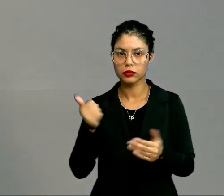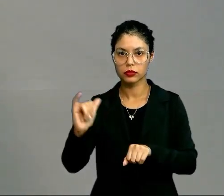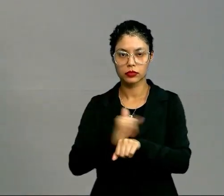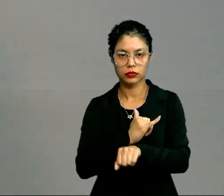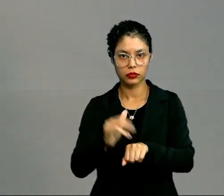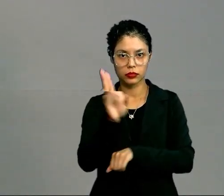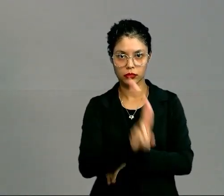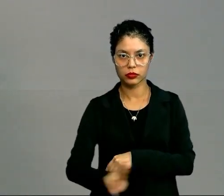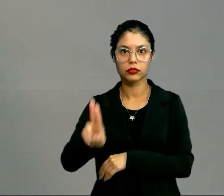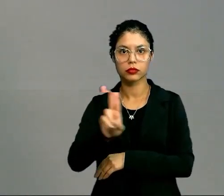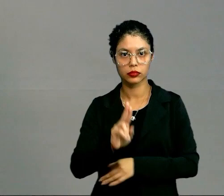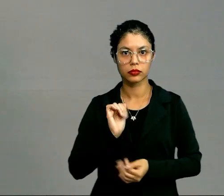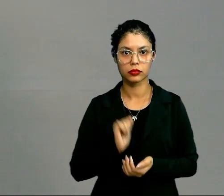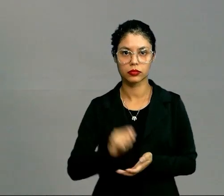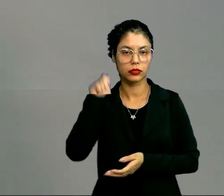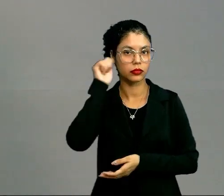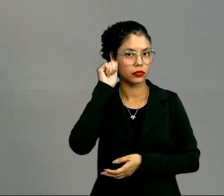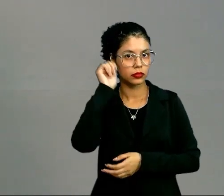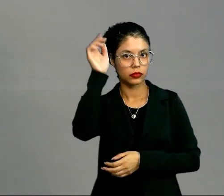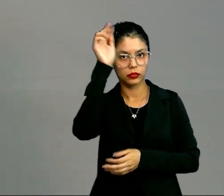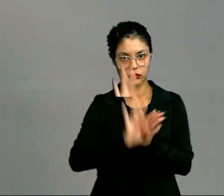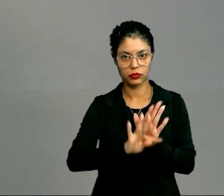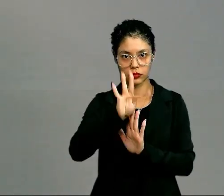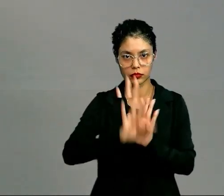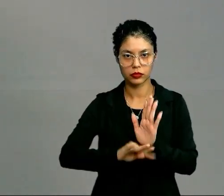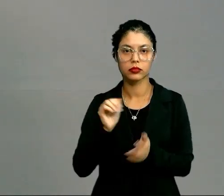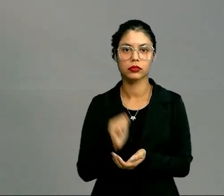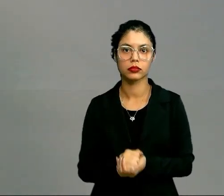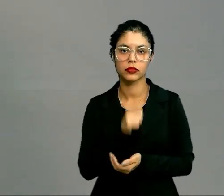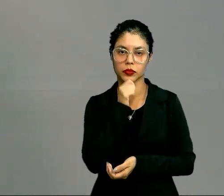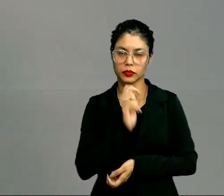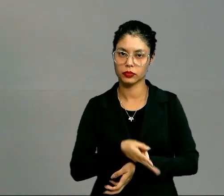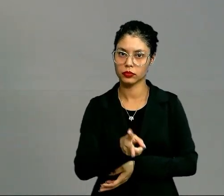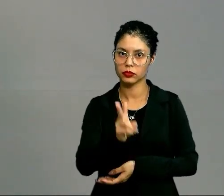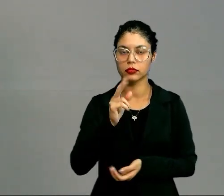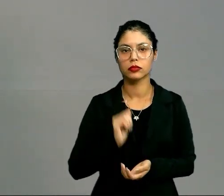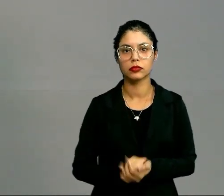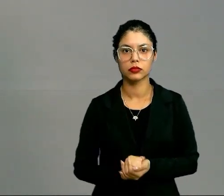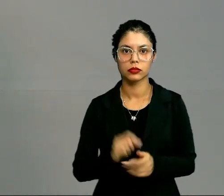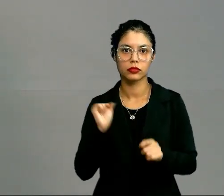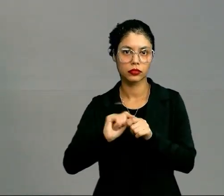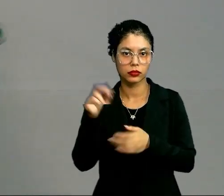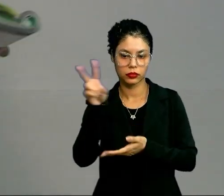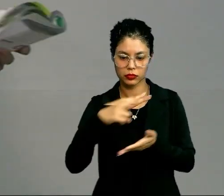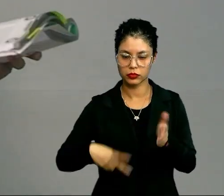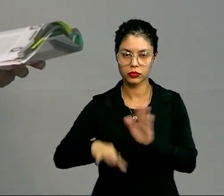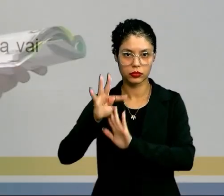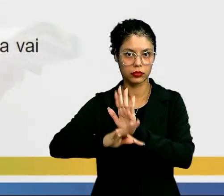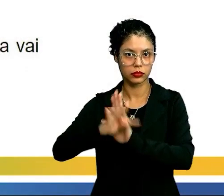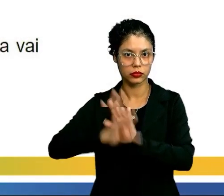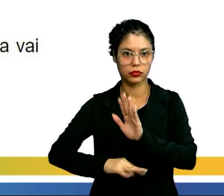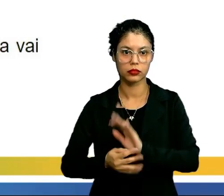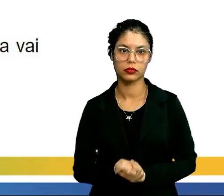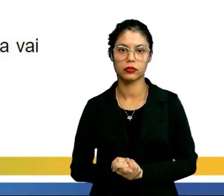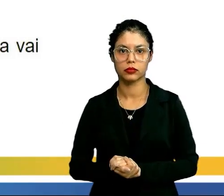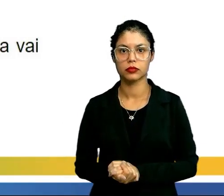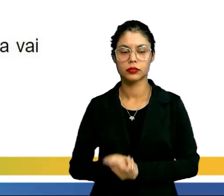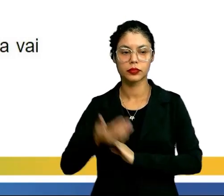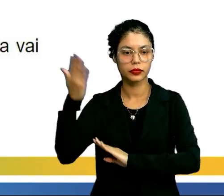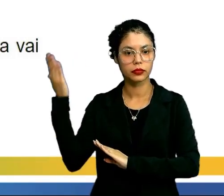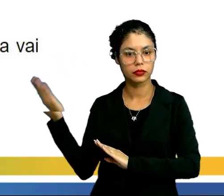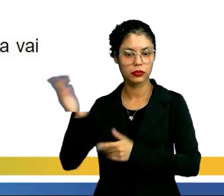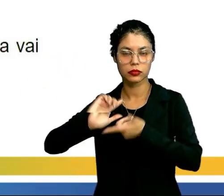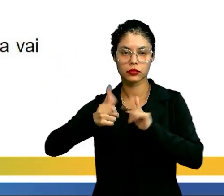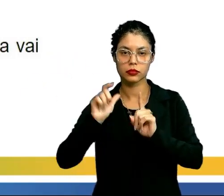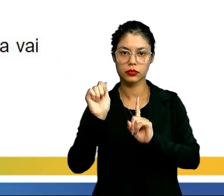estratégia utilizada pelo autor do texto para convencer as pessoas que vão fazer a leitura desse texto? E aí nós temos aí a